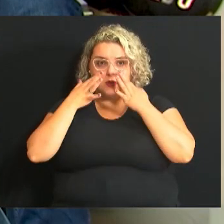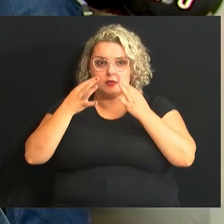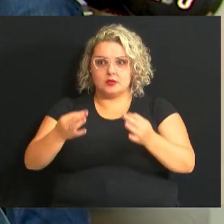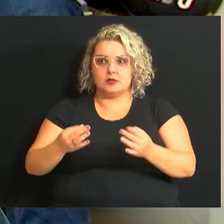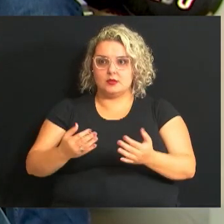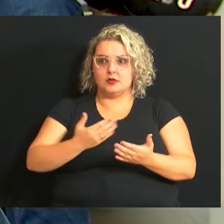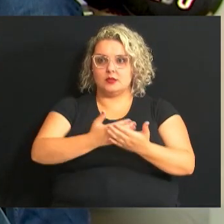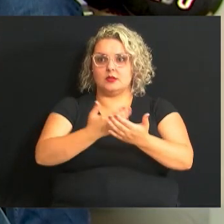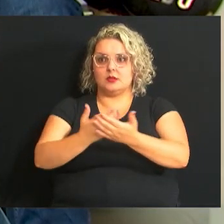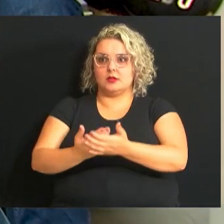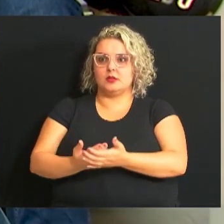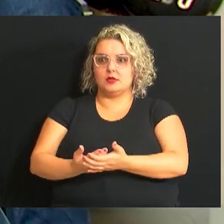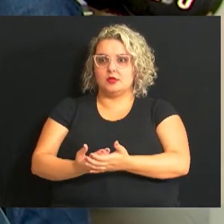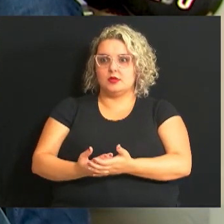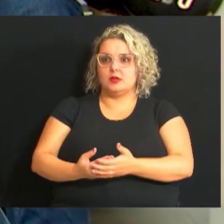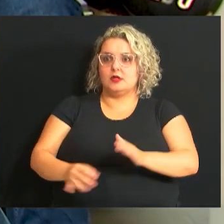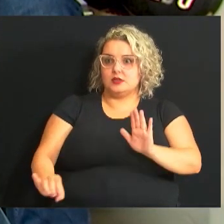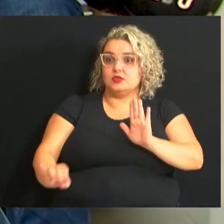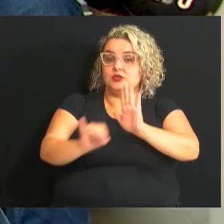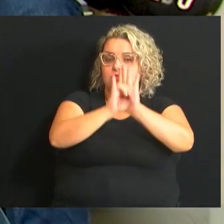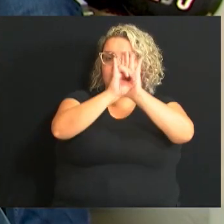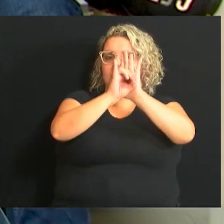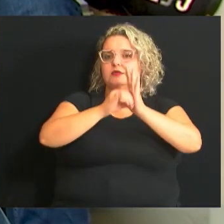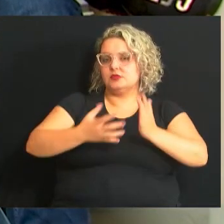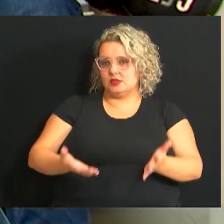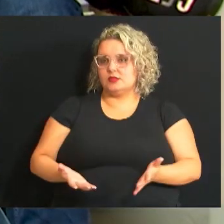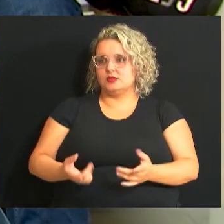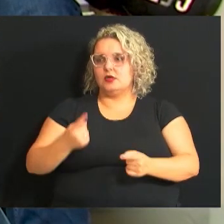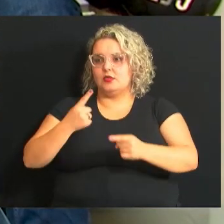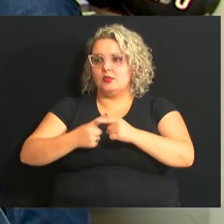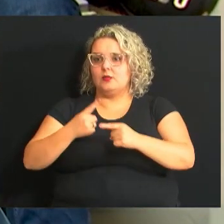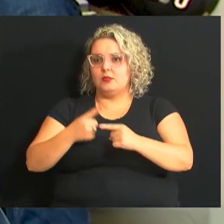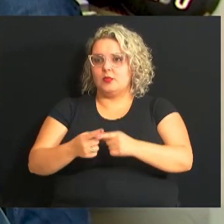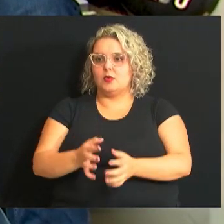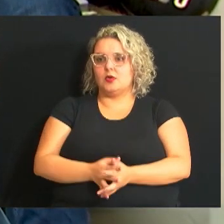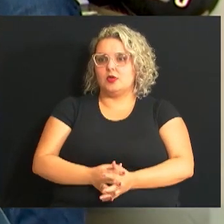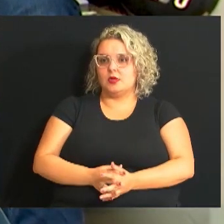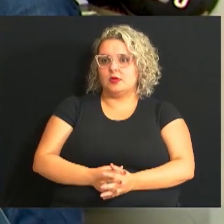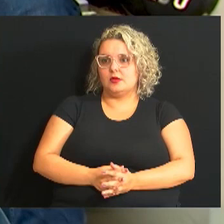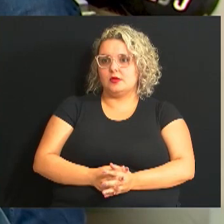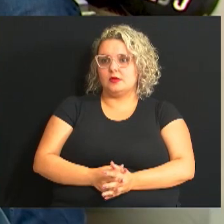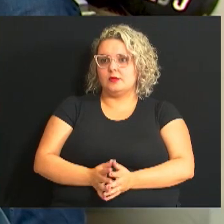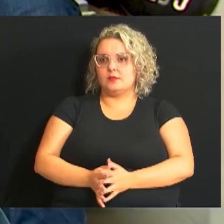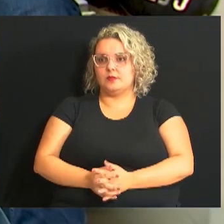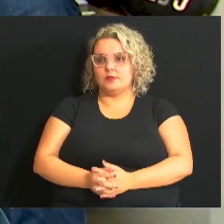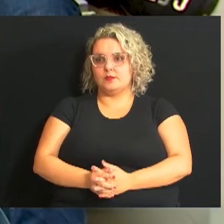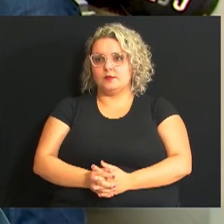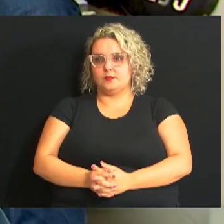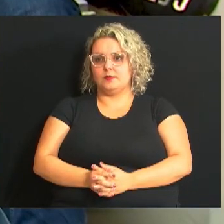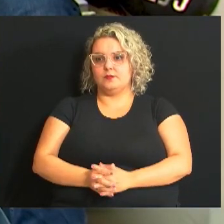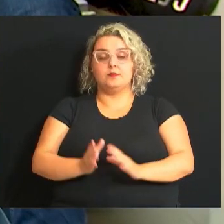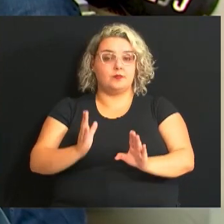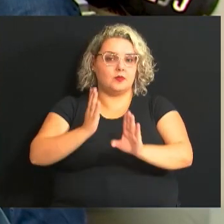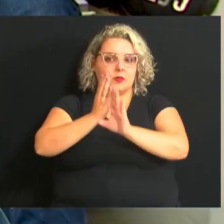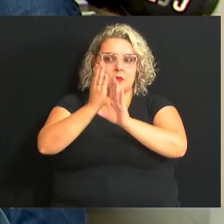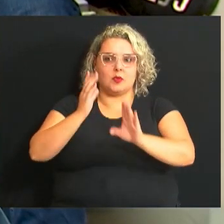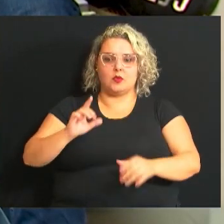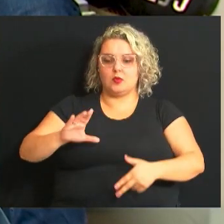foi questão de identidade, né? Porque na questão de se identificar como um